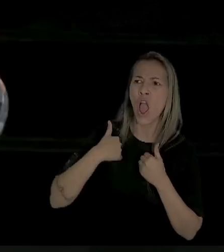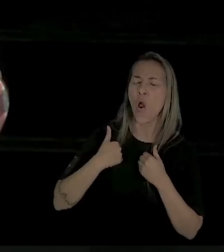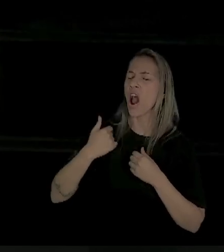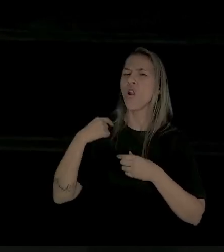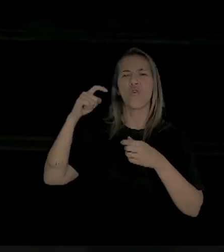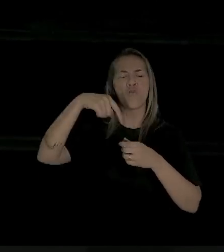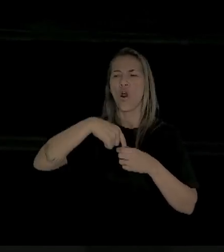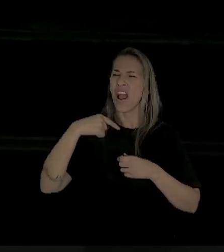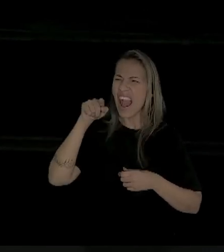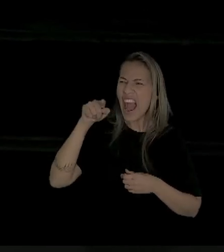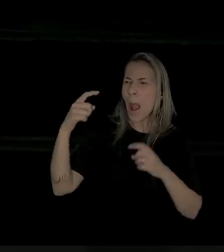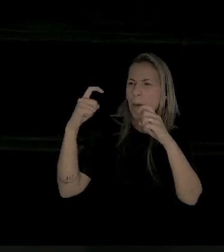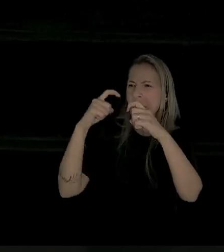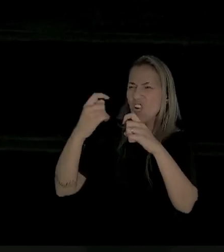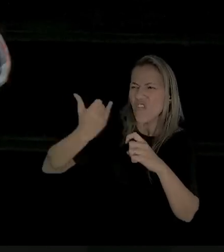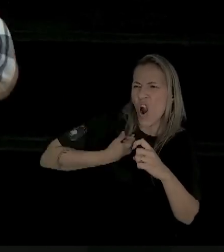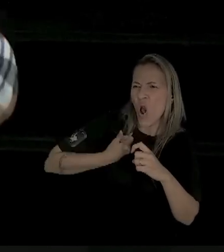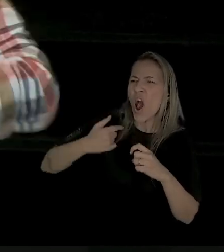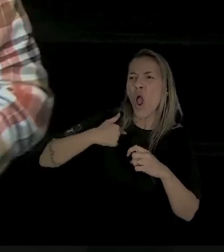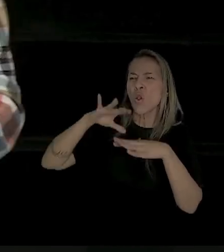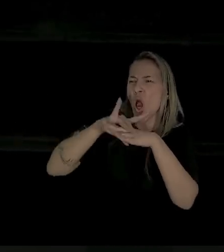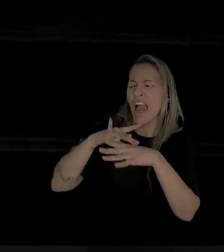Eu não consigo voltar naquele hospital. Eu não quero ouvir a boca daquele médico.